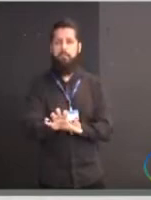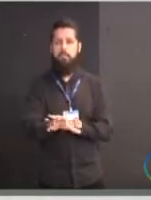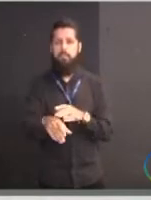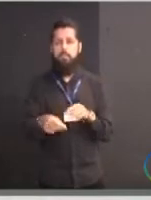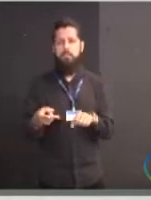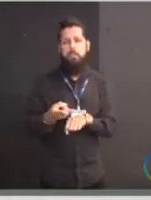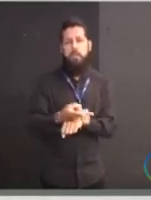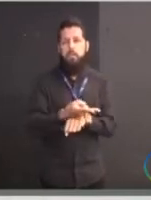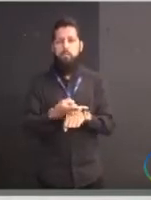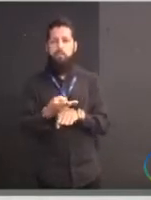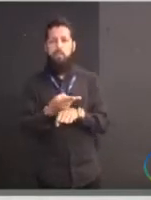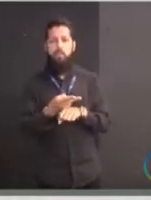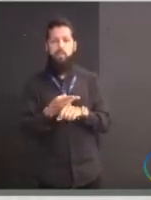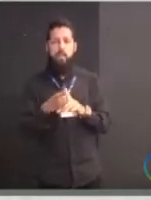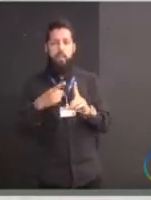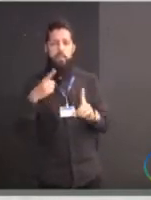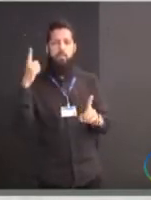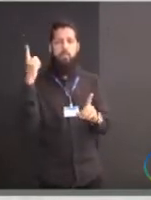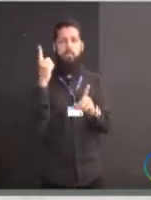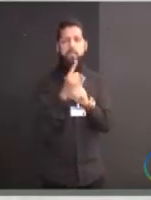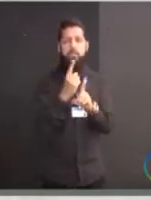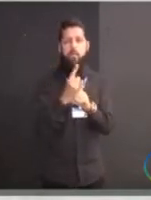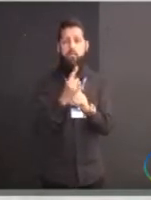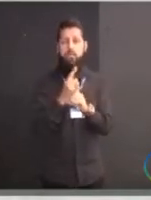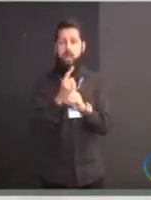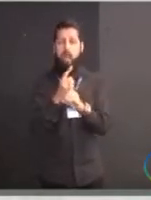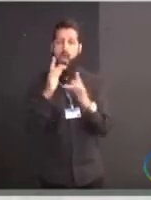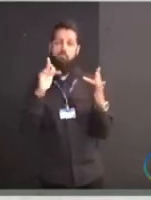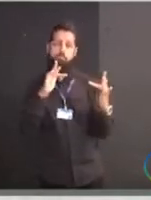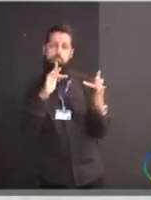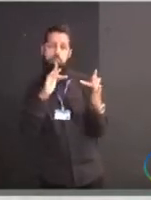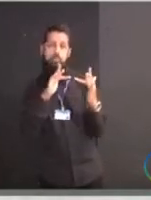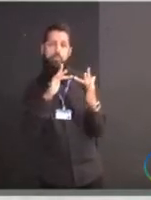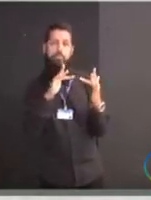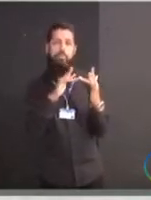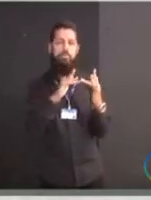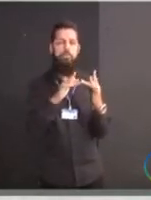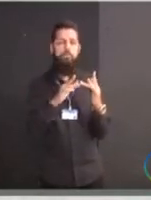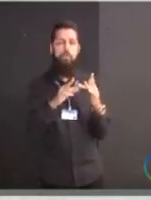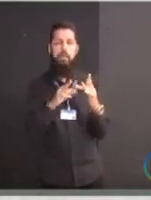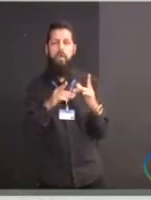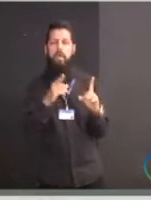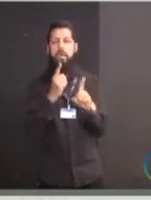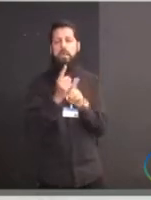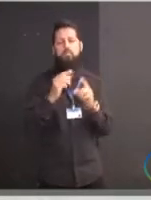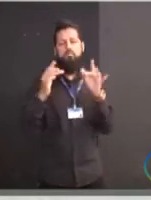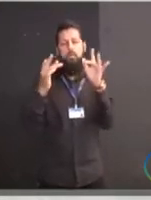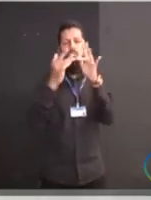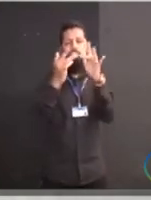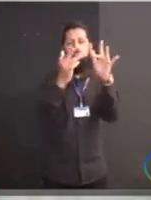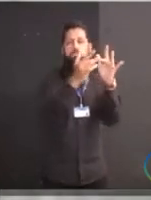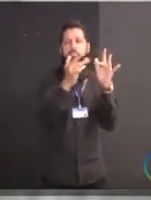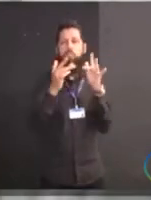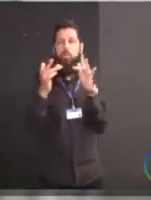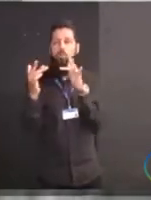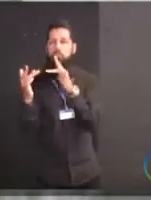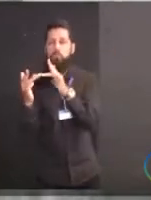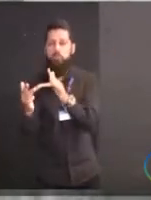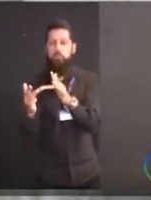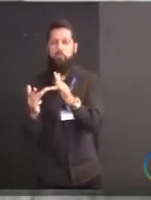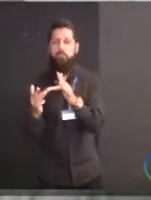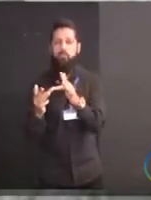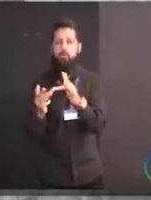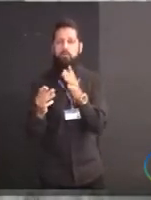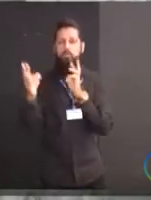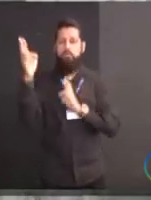para atingir esses pontos que a doutrina espírita já alcançou com a indagação